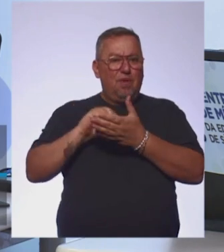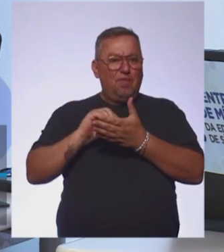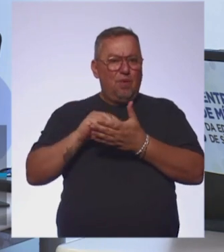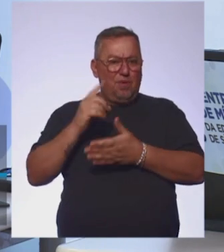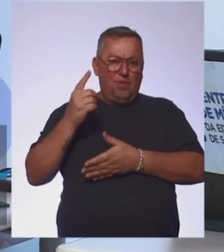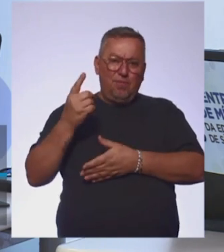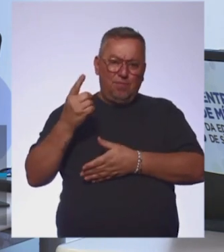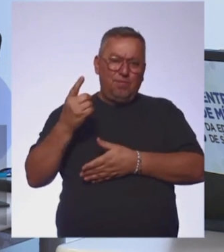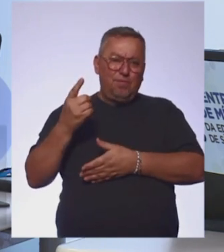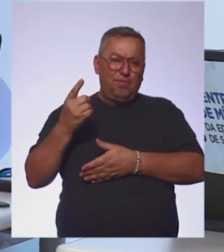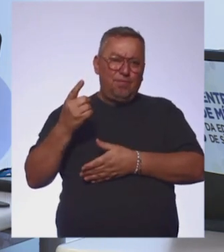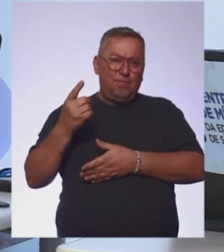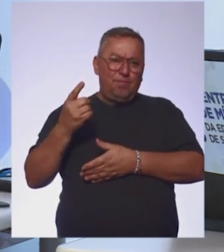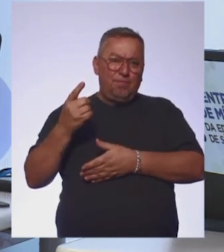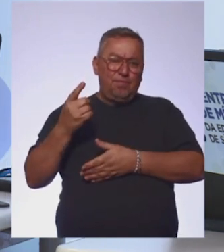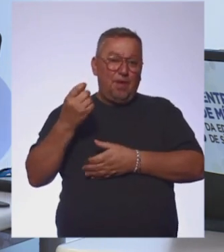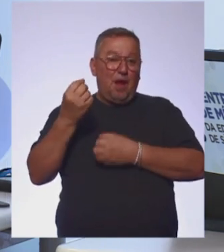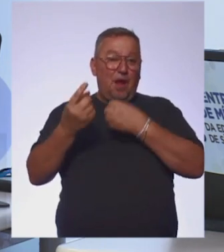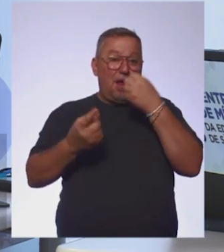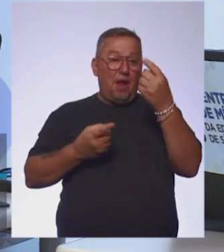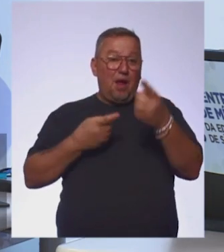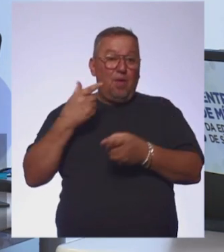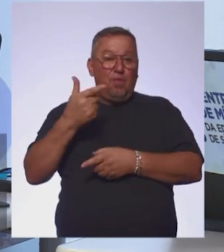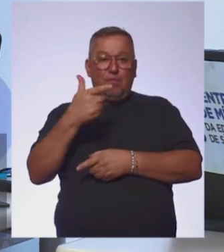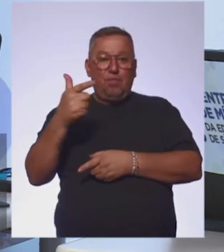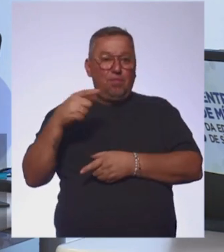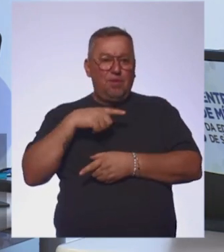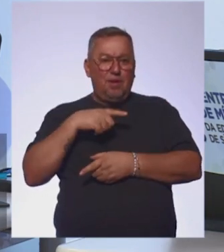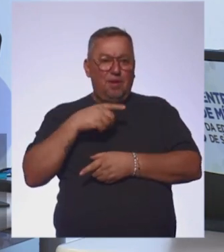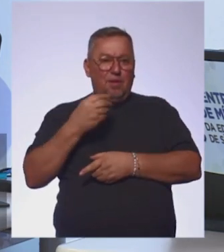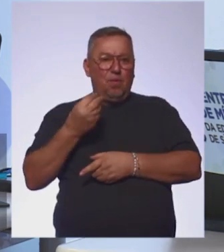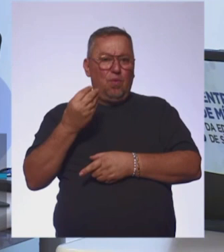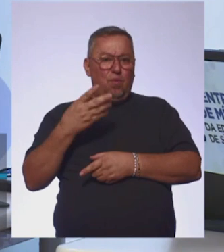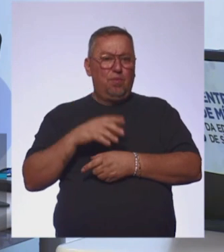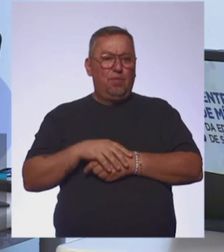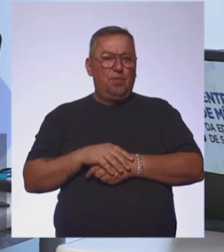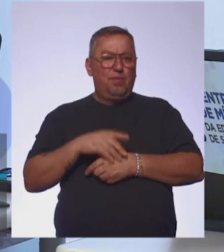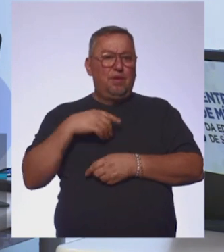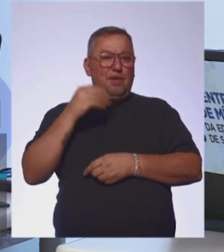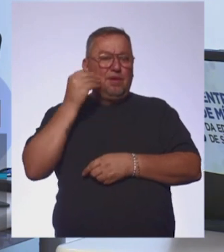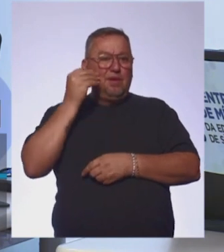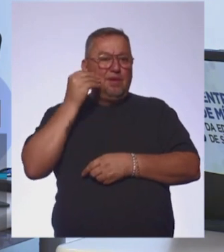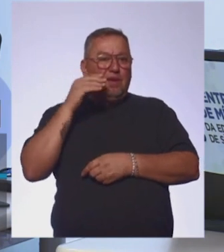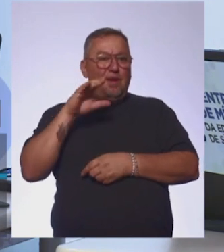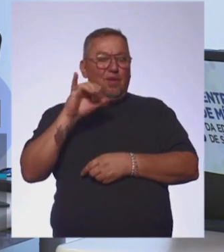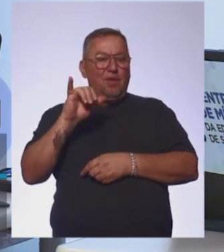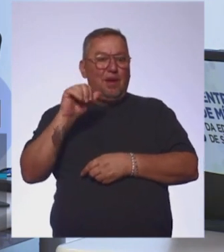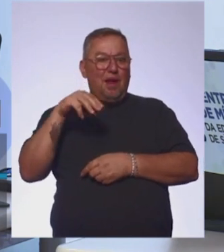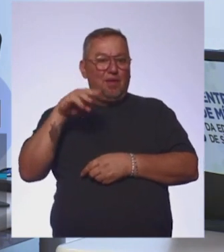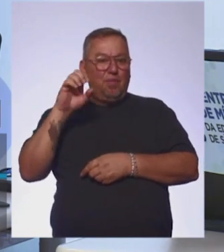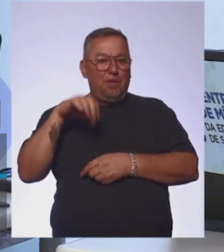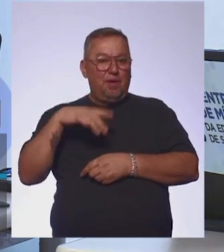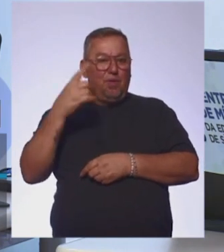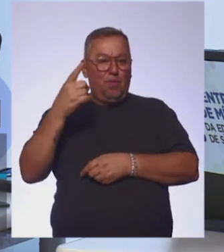né, gente? Então, algum aqui não vai ter, tá? Exatamente. Presta Um tá atenção, fora. Yasmin. Tá